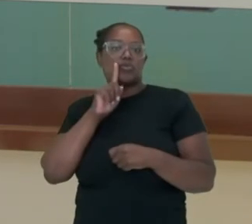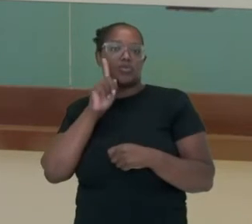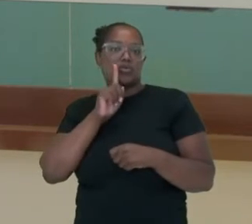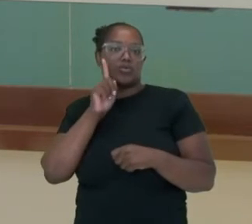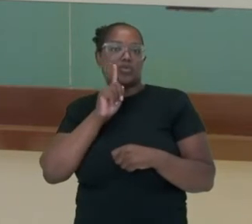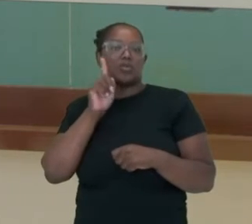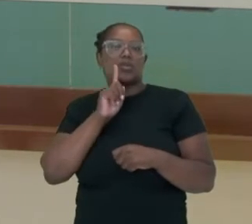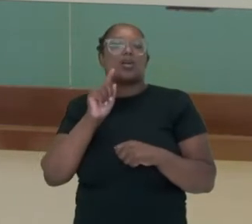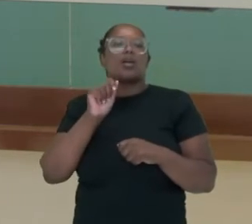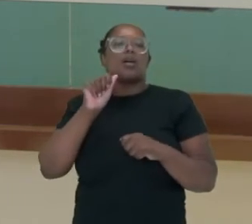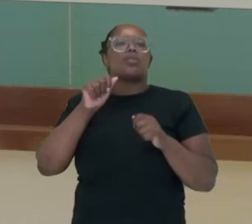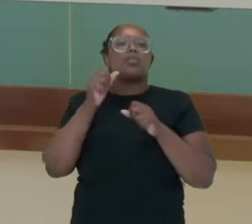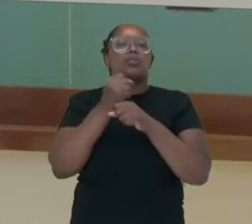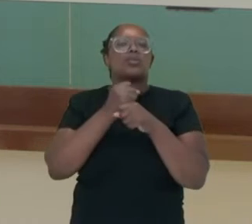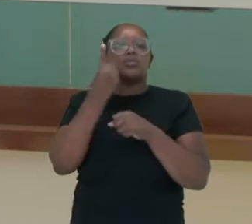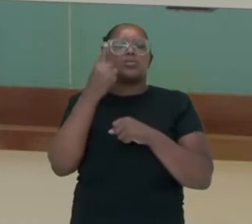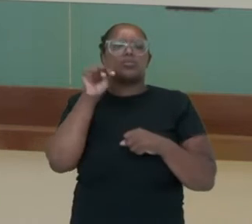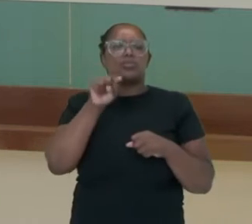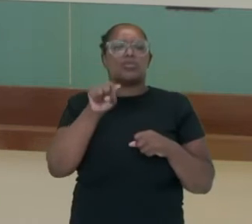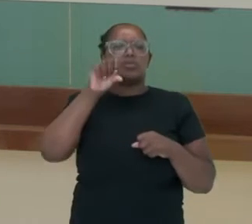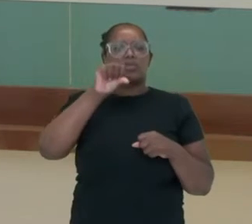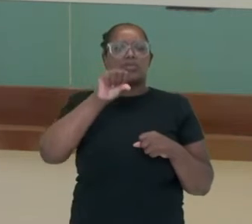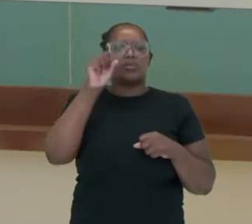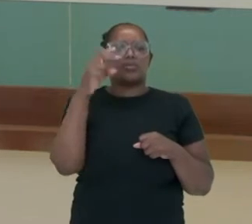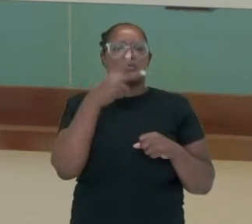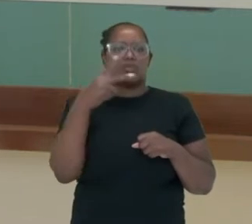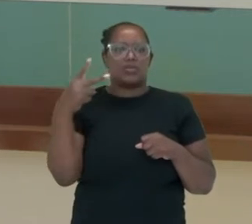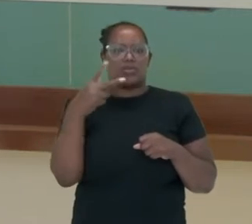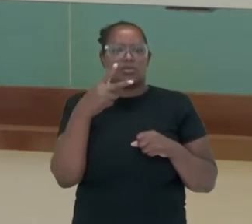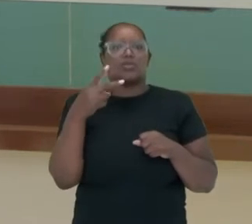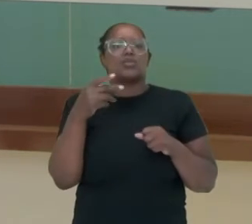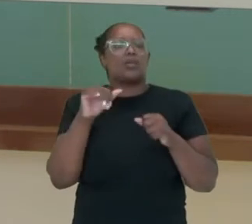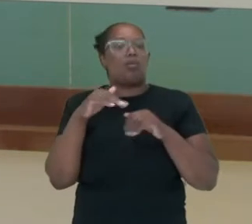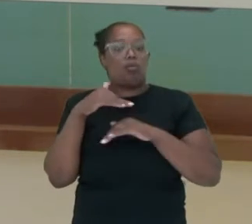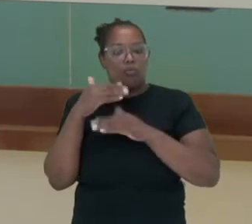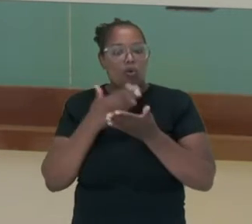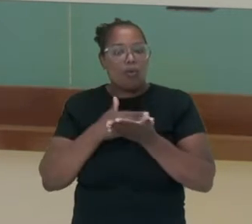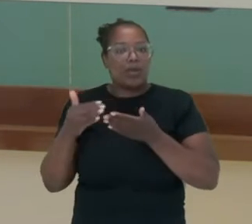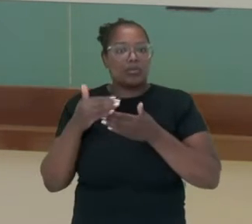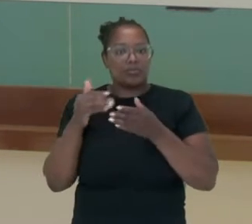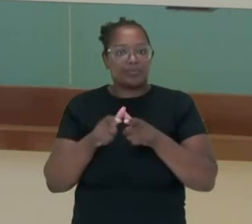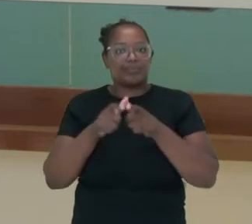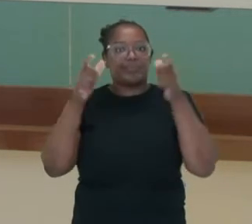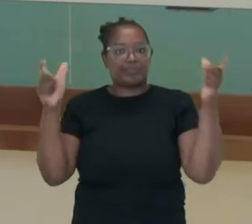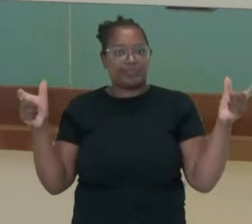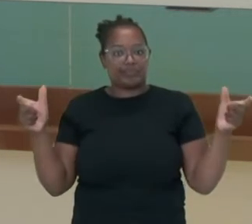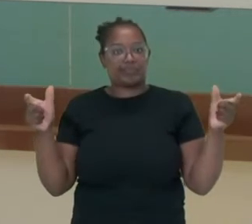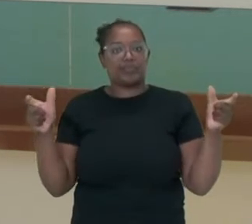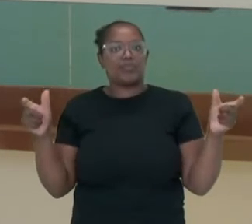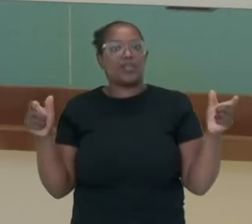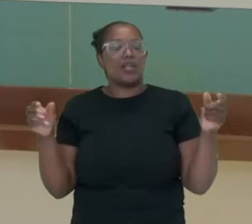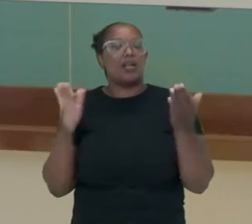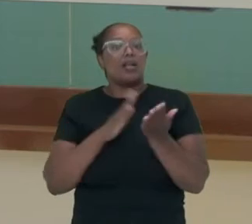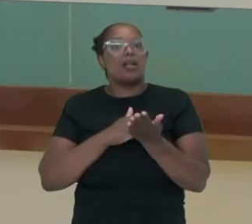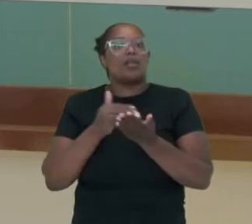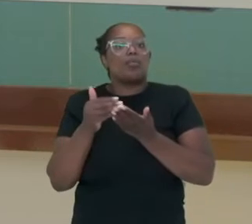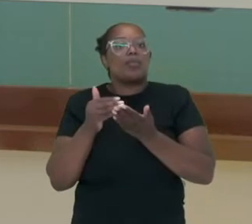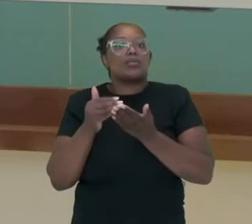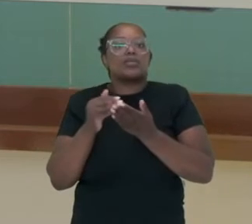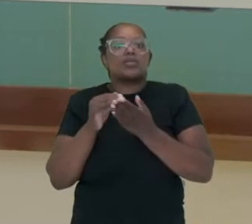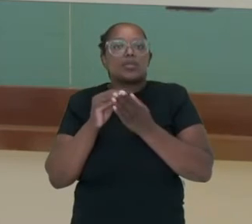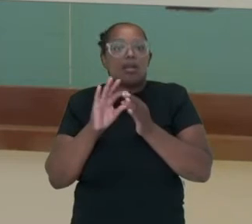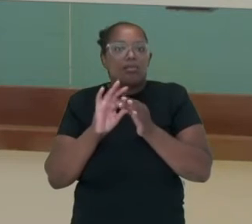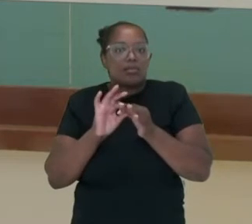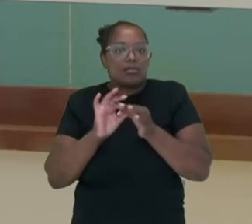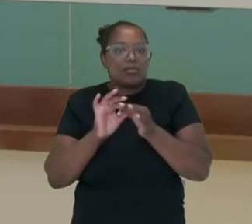implementado em 1922. Essa temática começa a crescer, essas duas potências começam a ser divulgadas